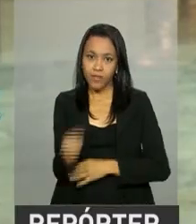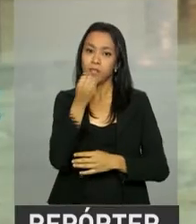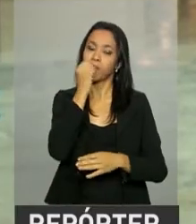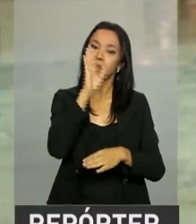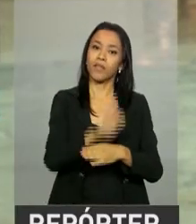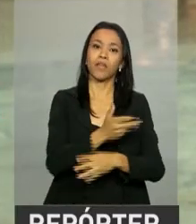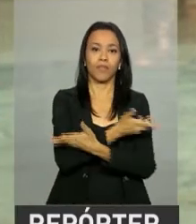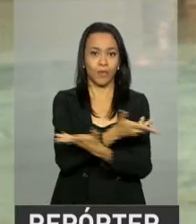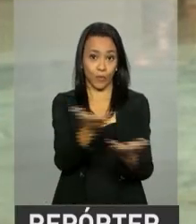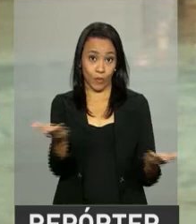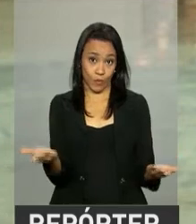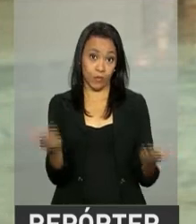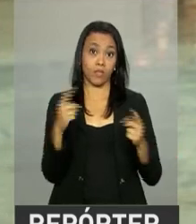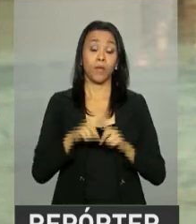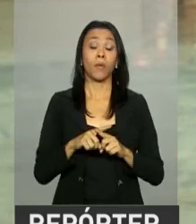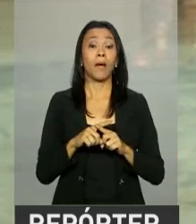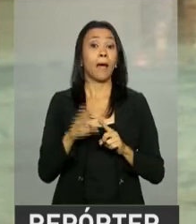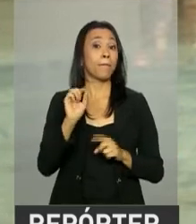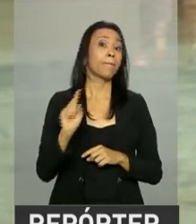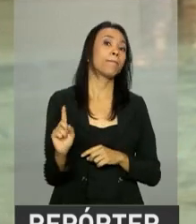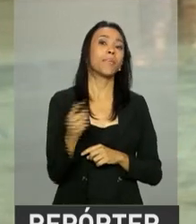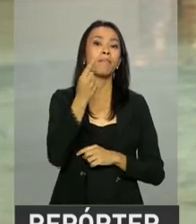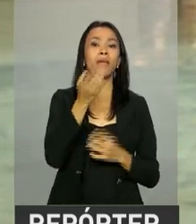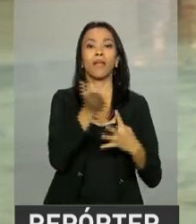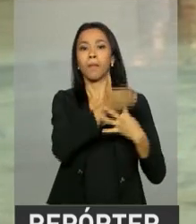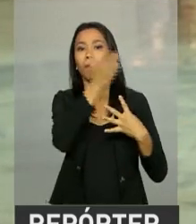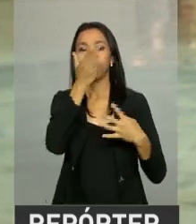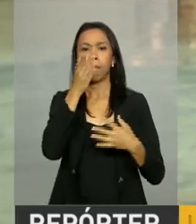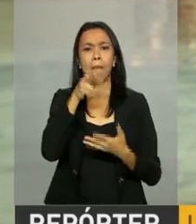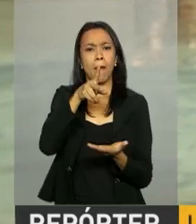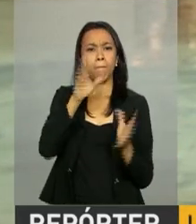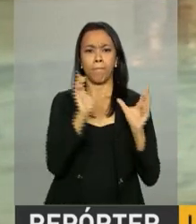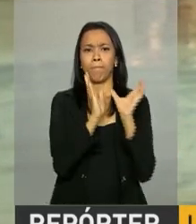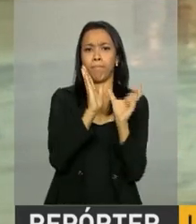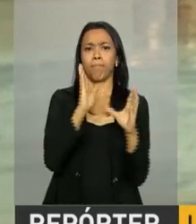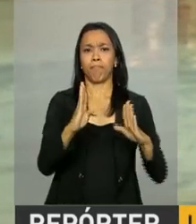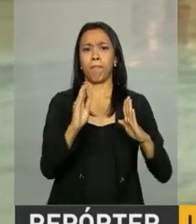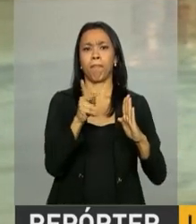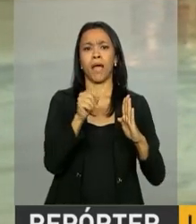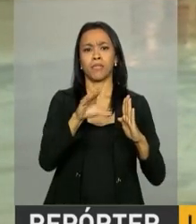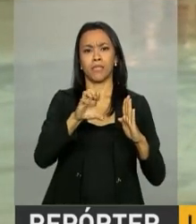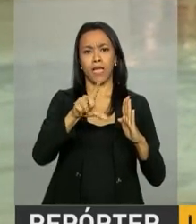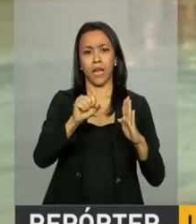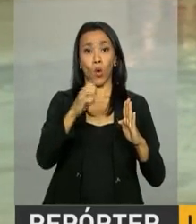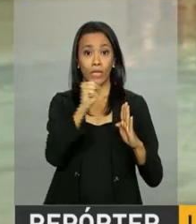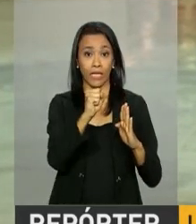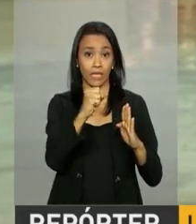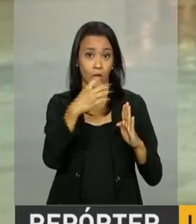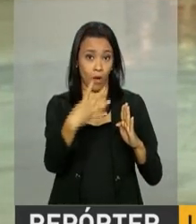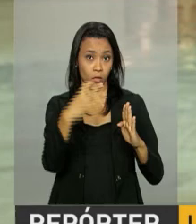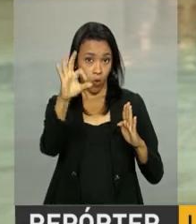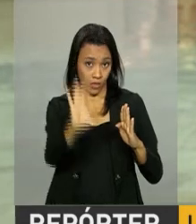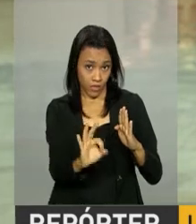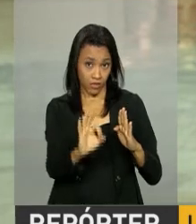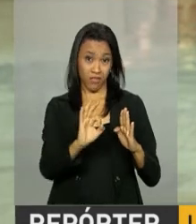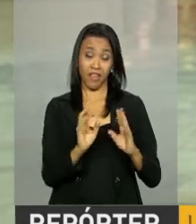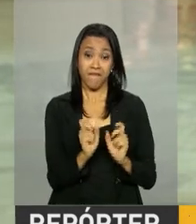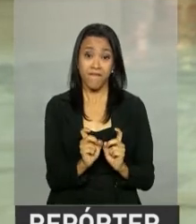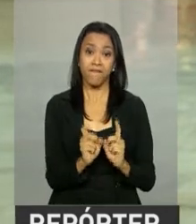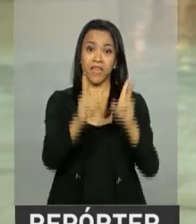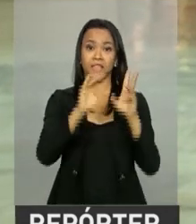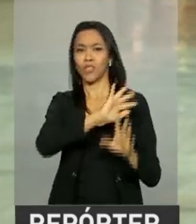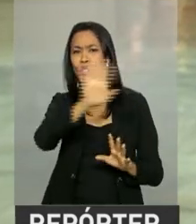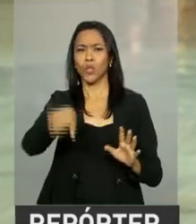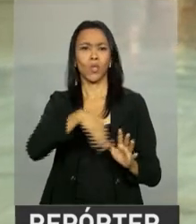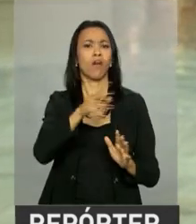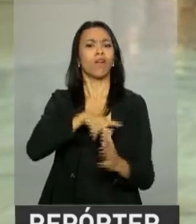a todos. A primeira parcela da transação, correspondente a 84% do valor total da venda, será paga